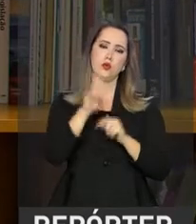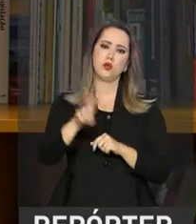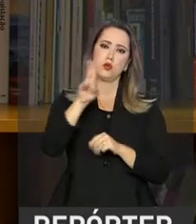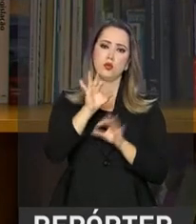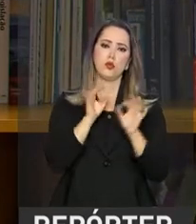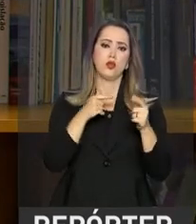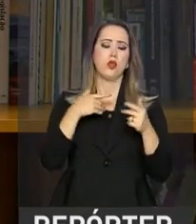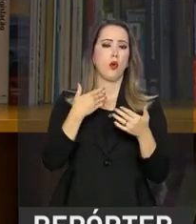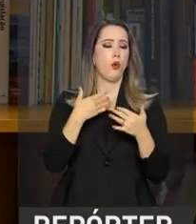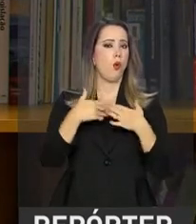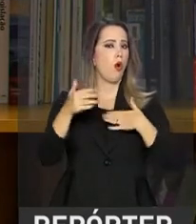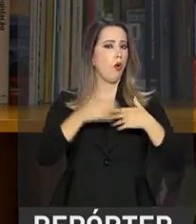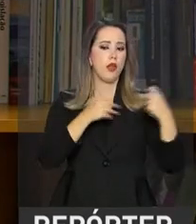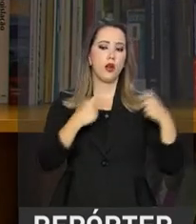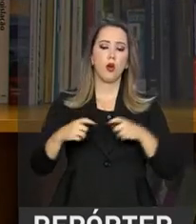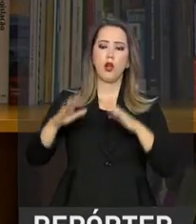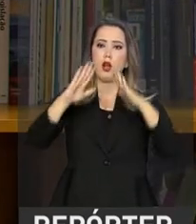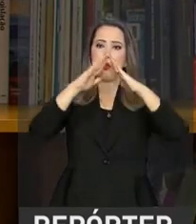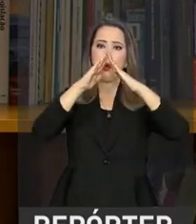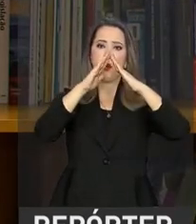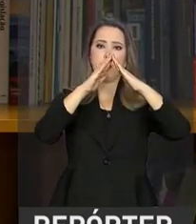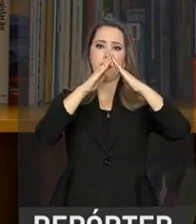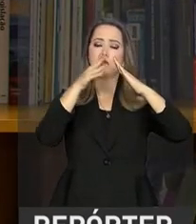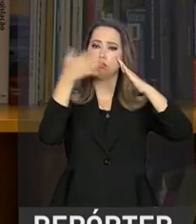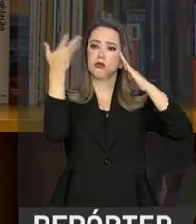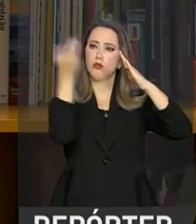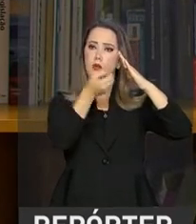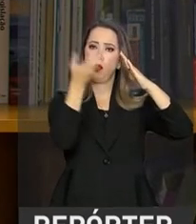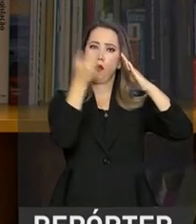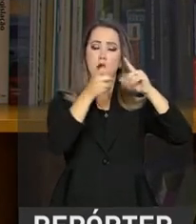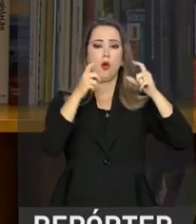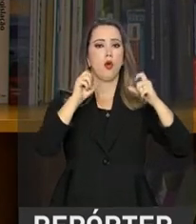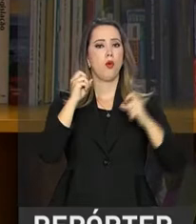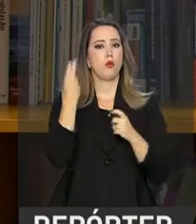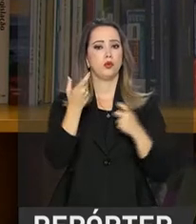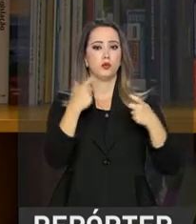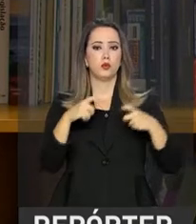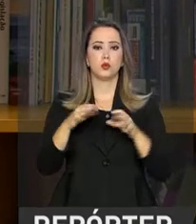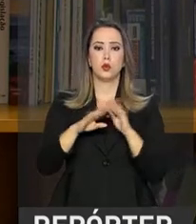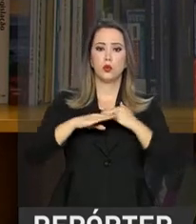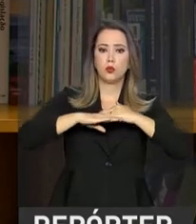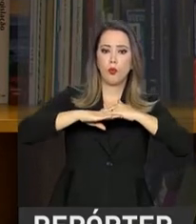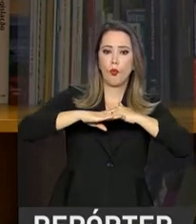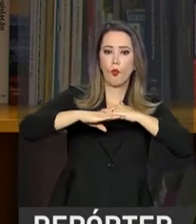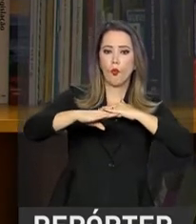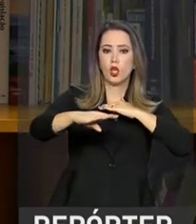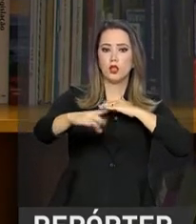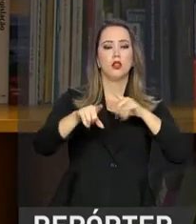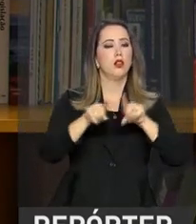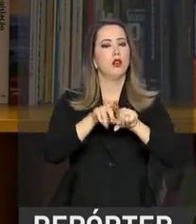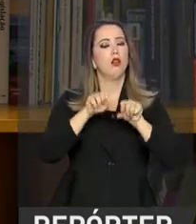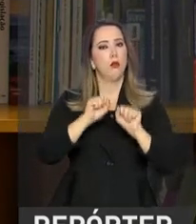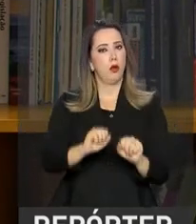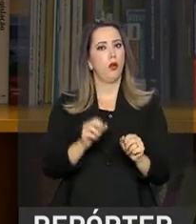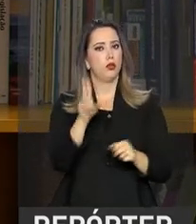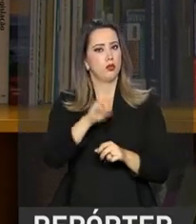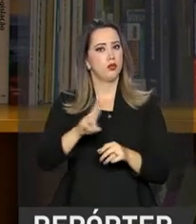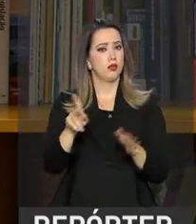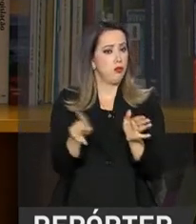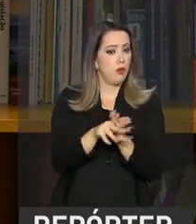qualquer telhado que você tenho e se tiver um espaço no terreno você pode usar para fazer